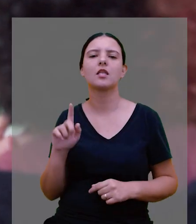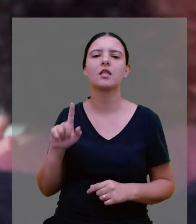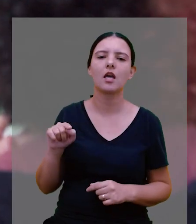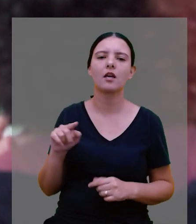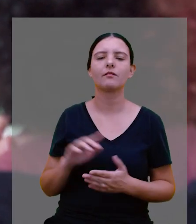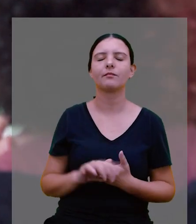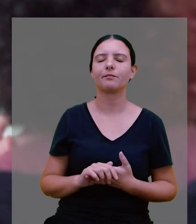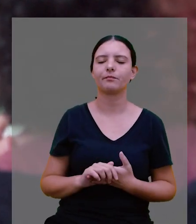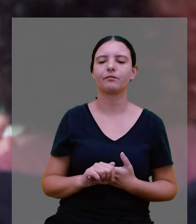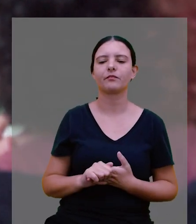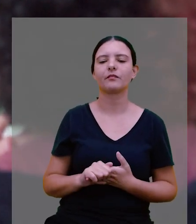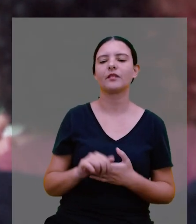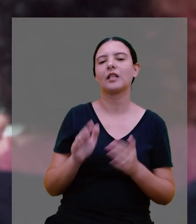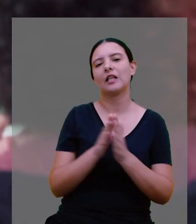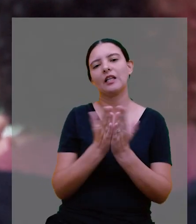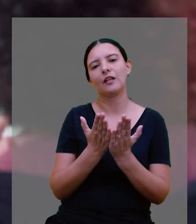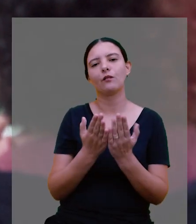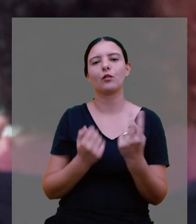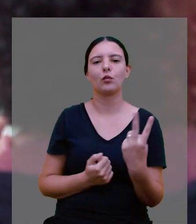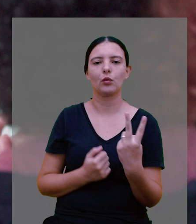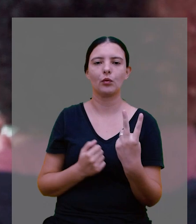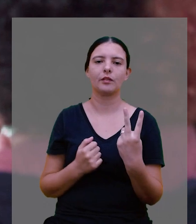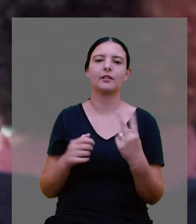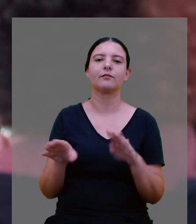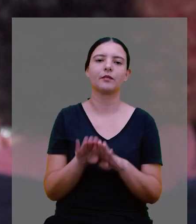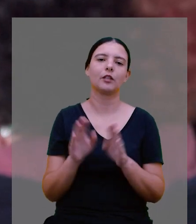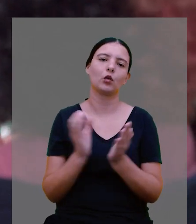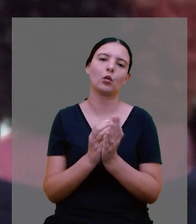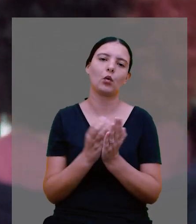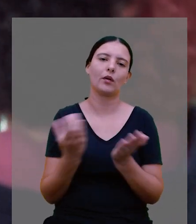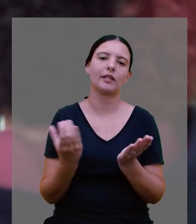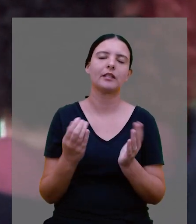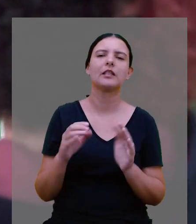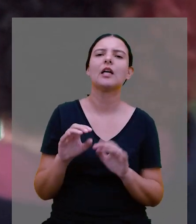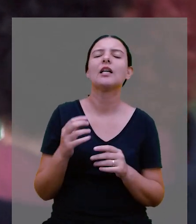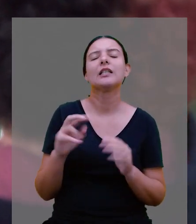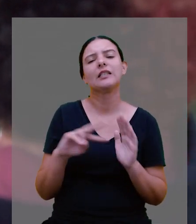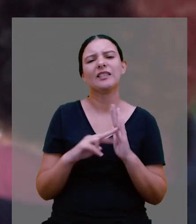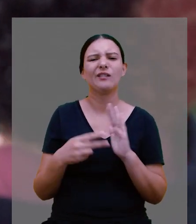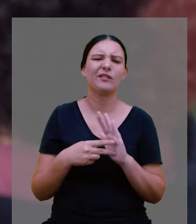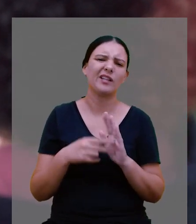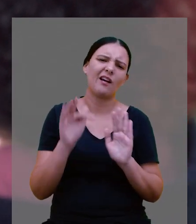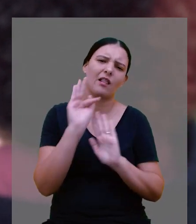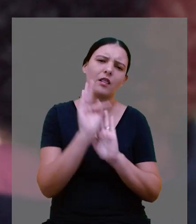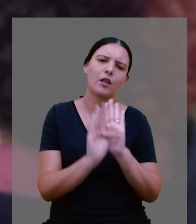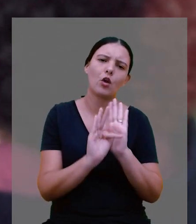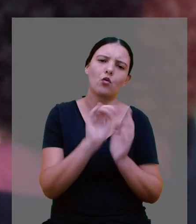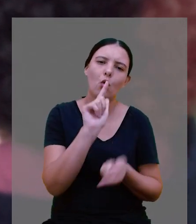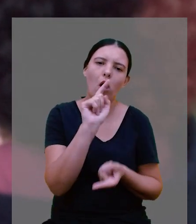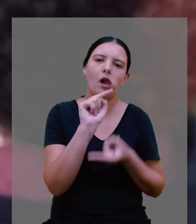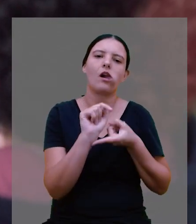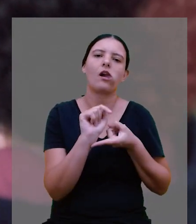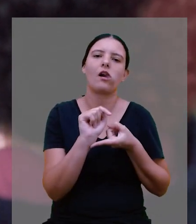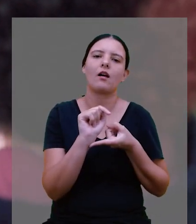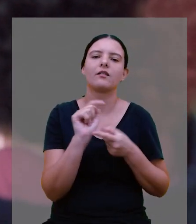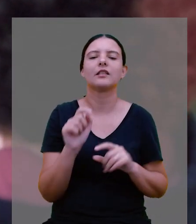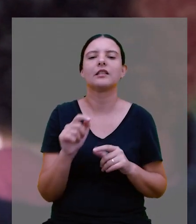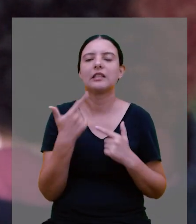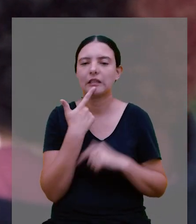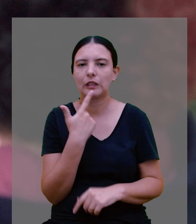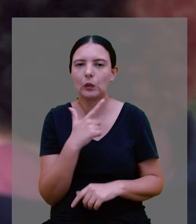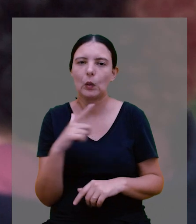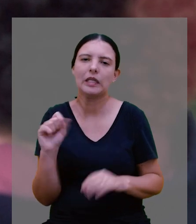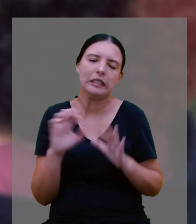Aí eu falei com ela, né? Eu tenho 2 livros ali, que são livros de crônicas, né? Crônica é um texto curtinho, que você escreve numa linguagem assim, bem